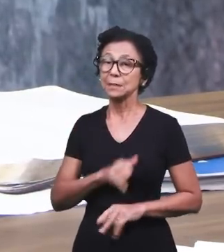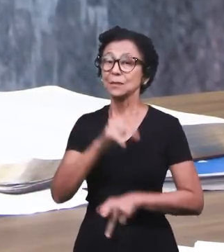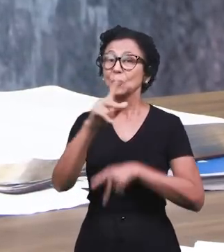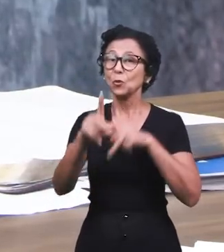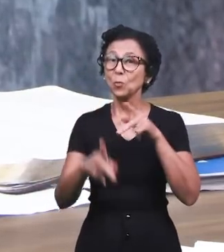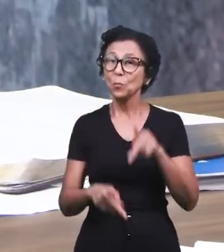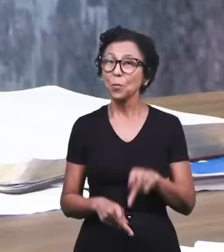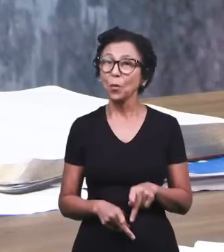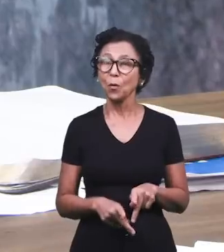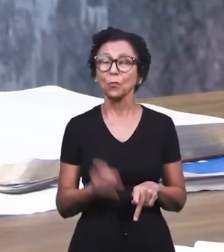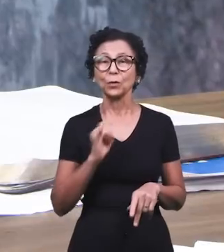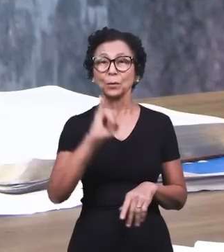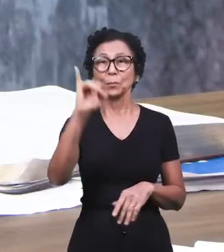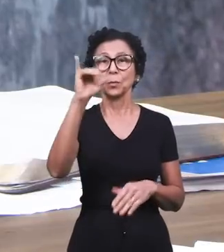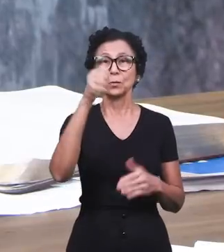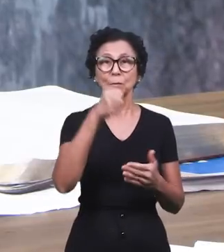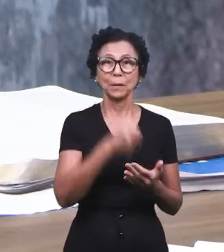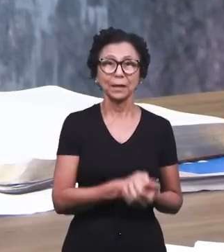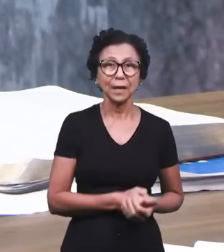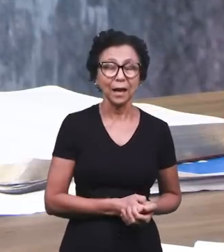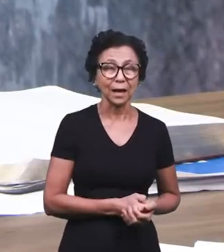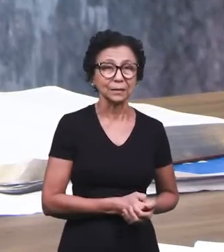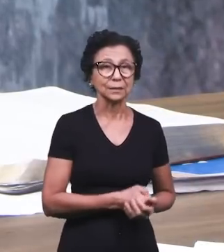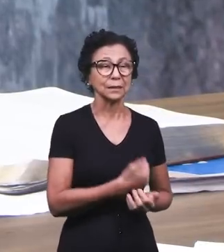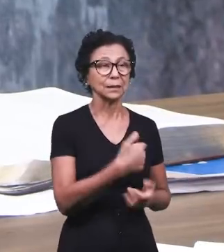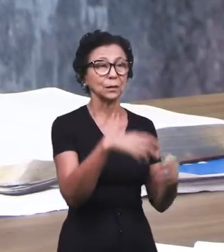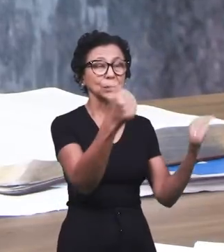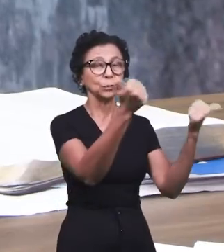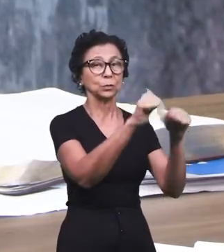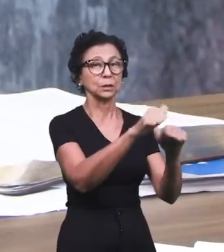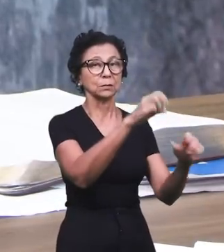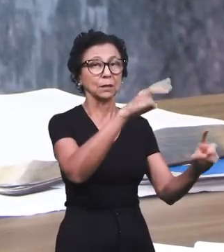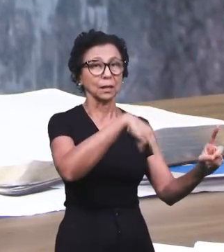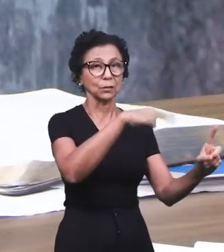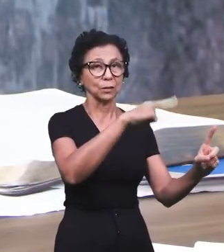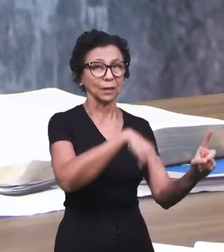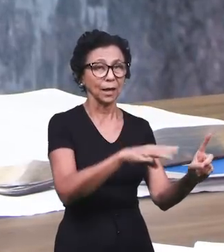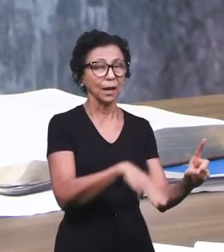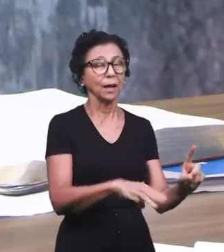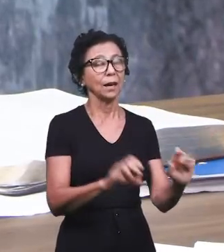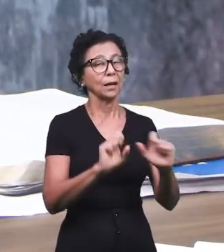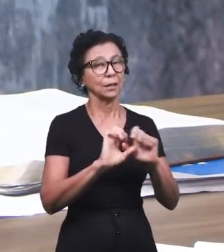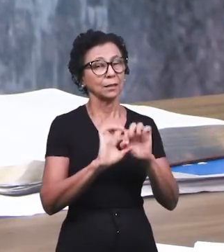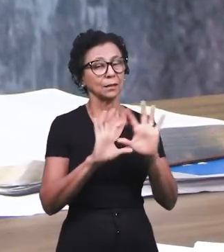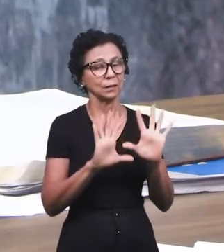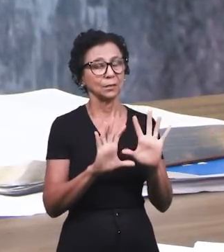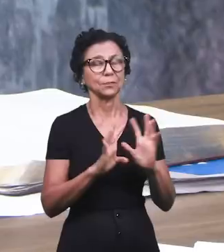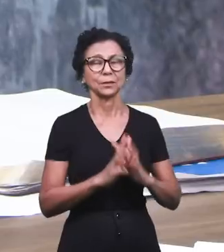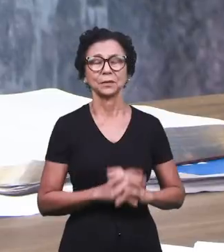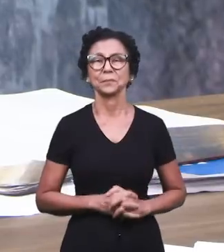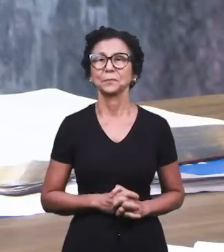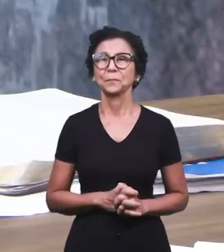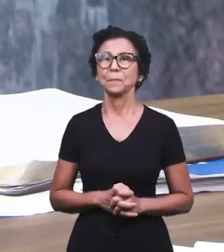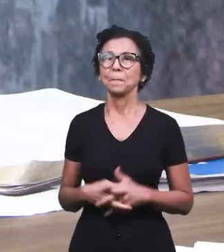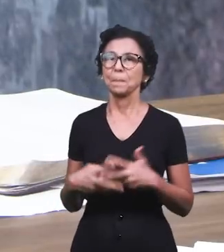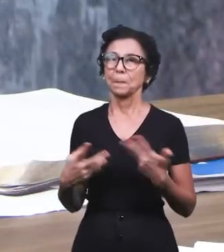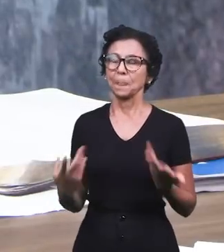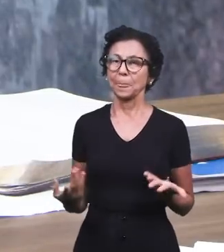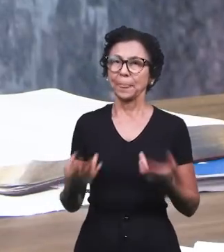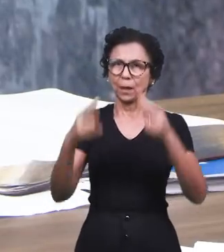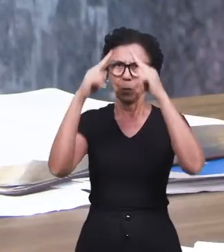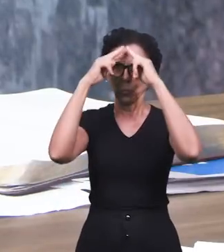eles tinham uma relativa liberdade para certas questões. Então aí entram esses reis, como Herodes.